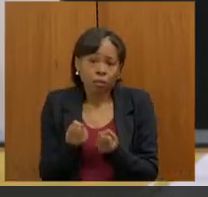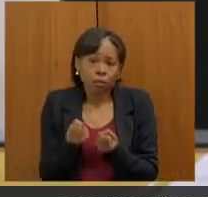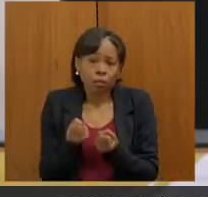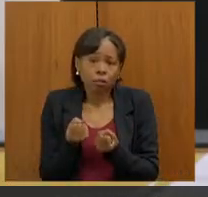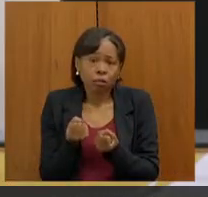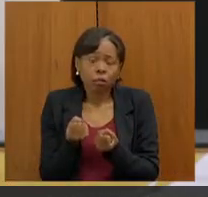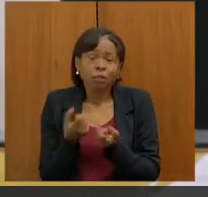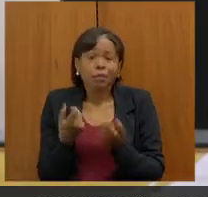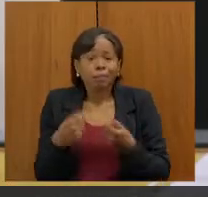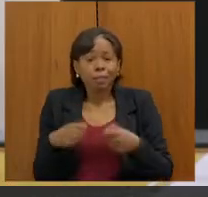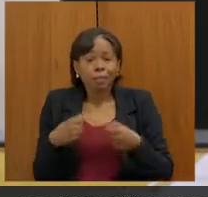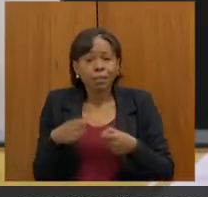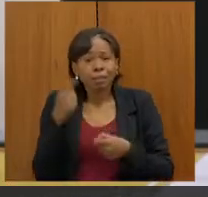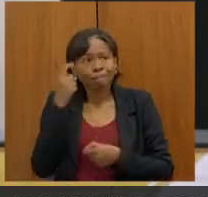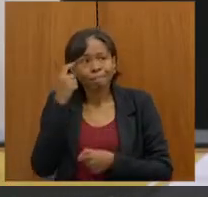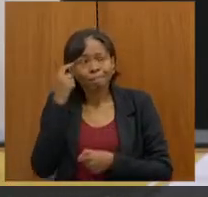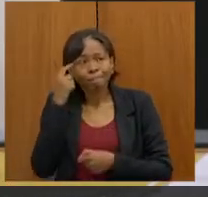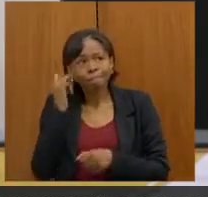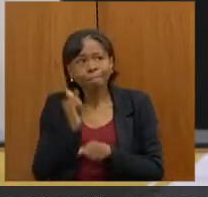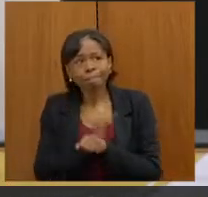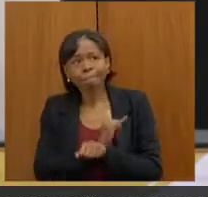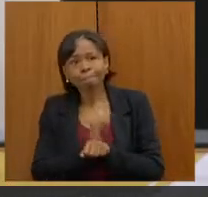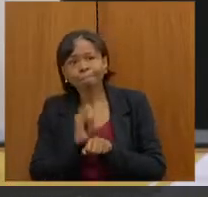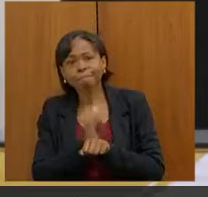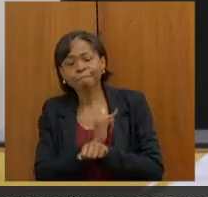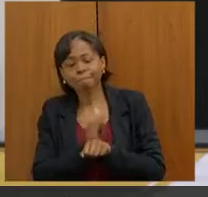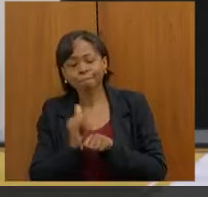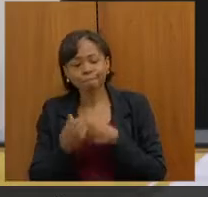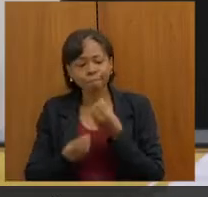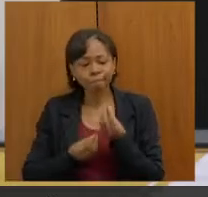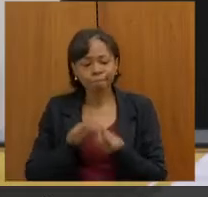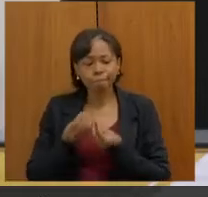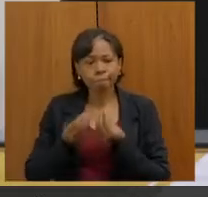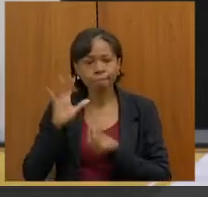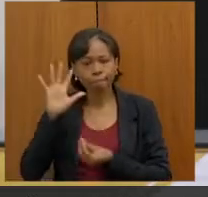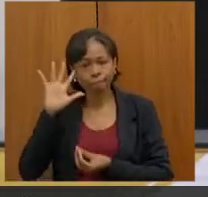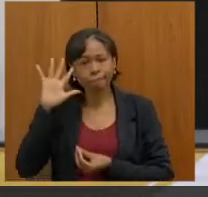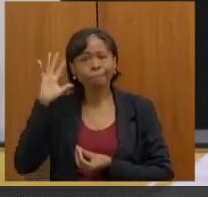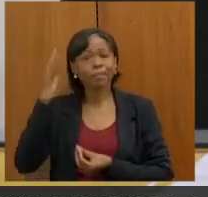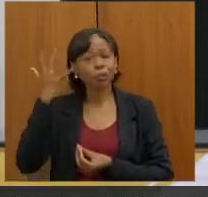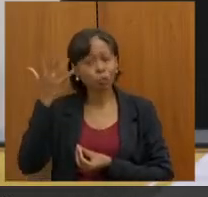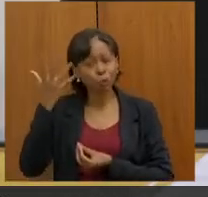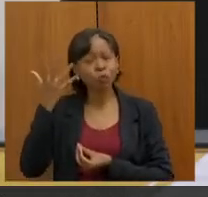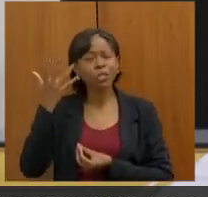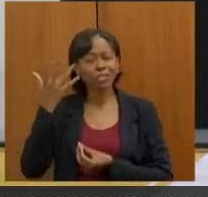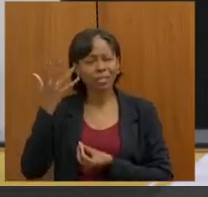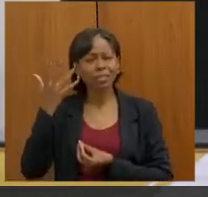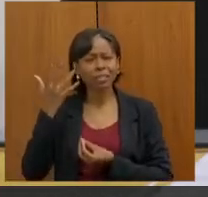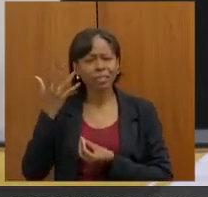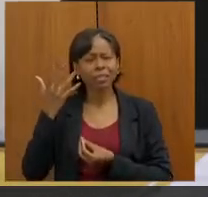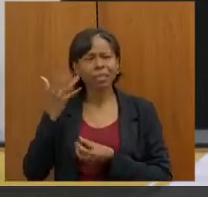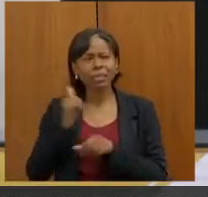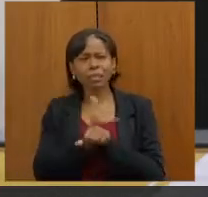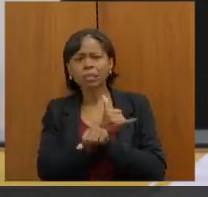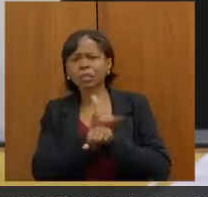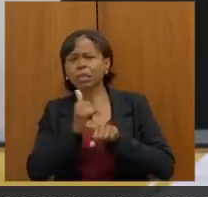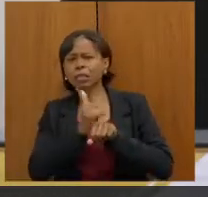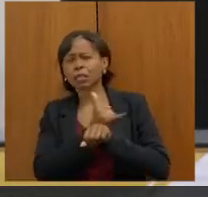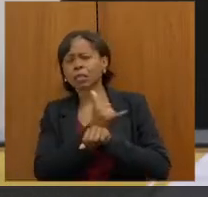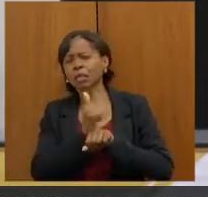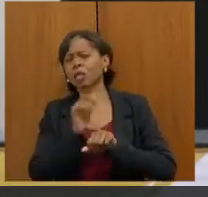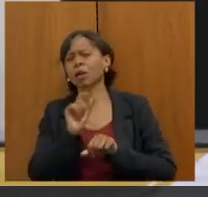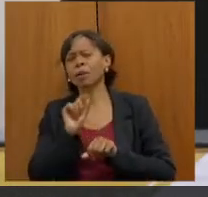em estratégias Dra Ana Dra Ingrid todas que nos acompanham aqui todos nos acompanhe estratégias de